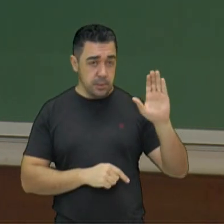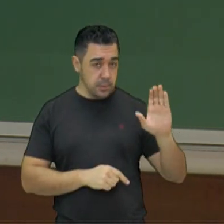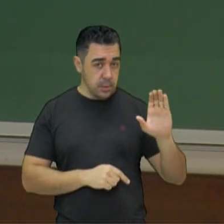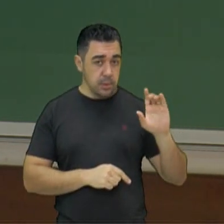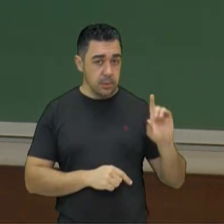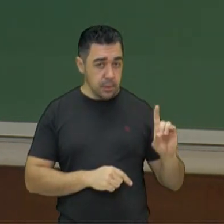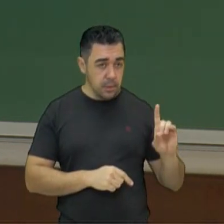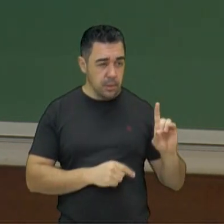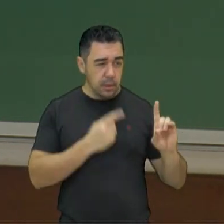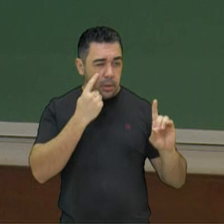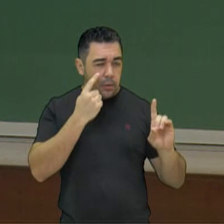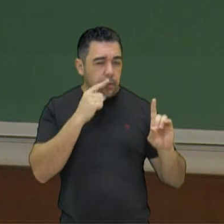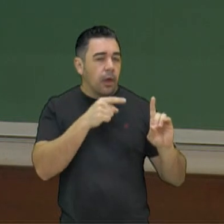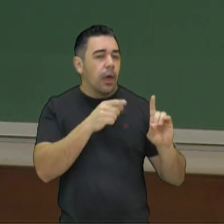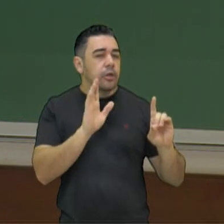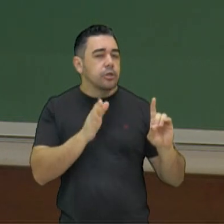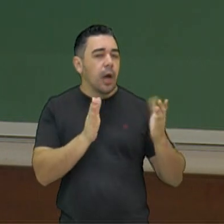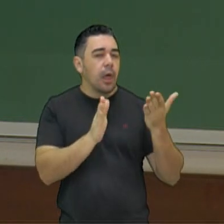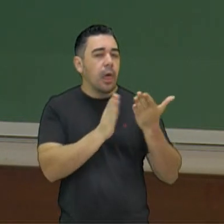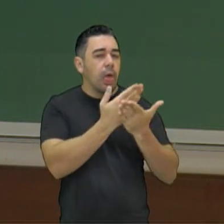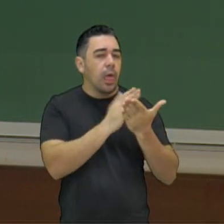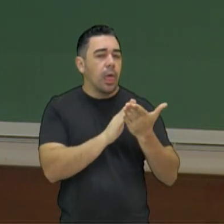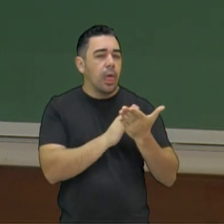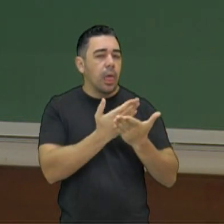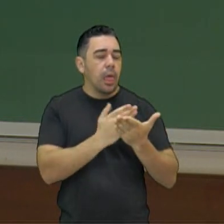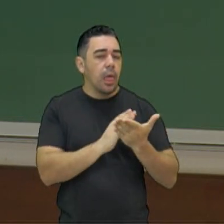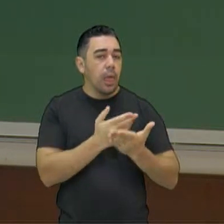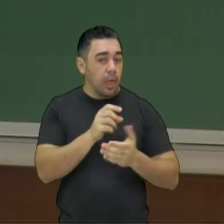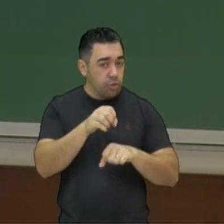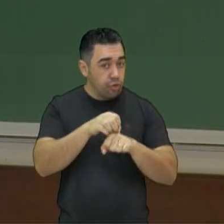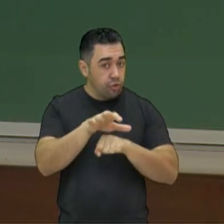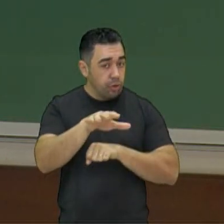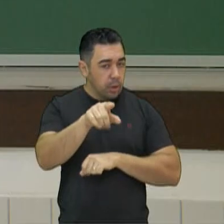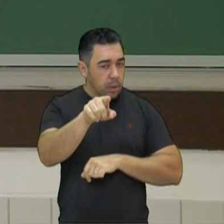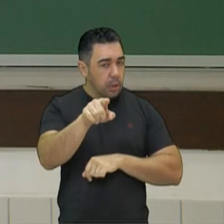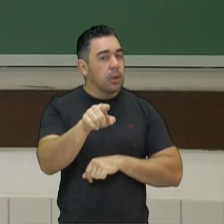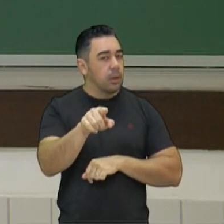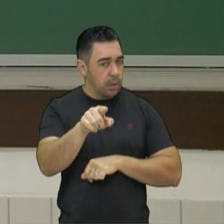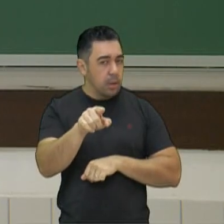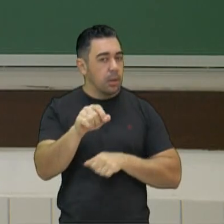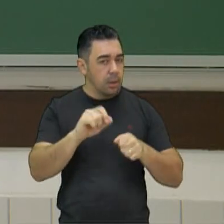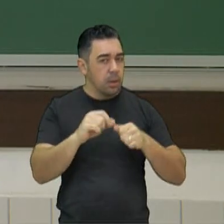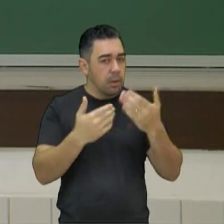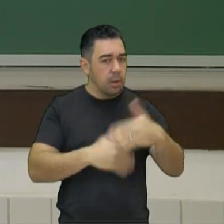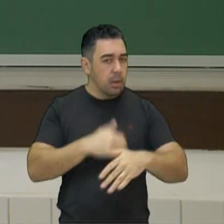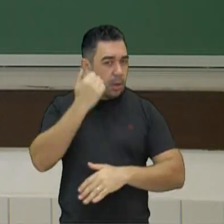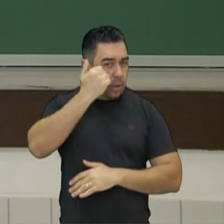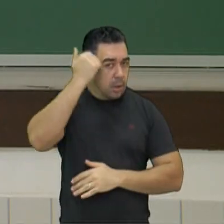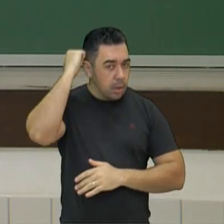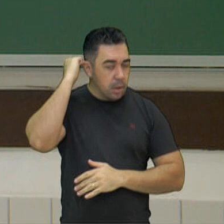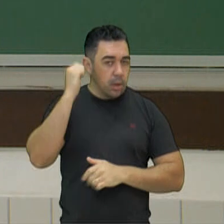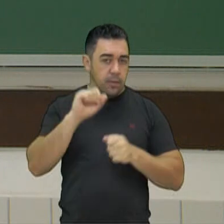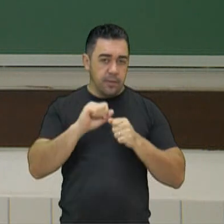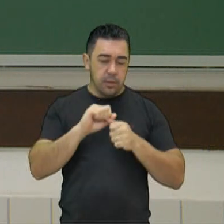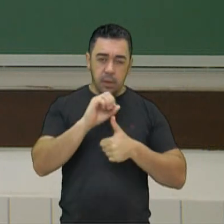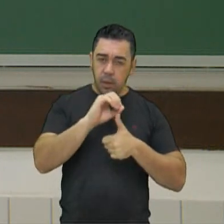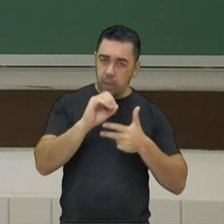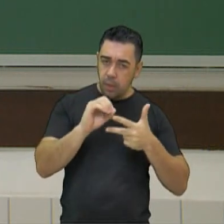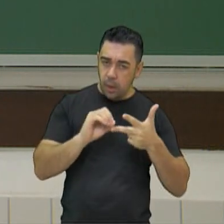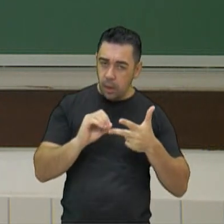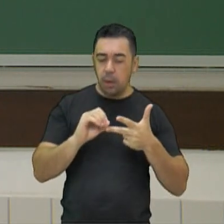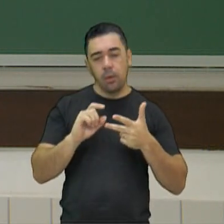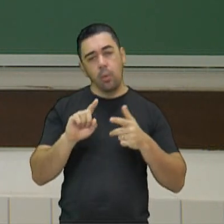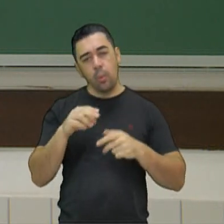que tem algumas que a gente já vai eliminar. Isso serve de dica para quando você for fazer um vestibular, um Enem, um concurso, né, alguma